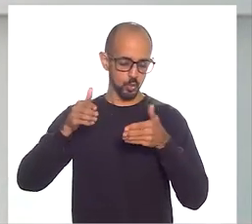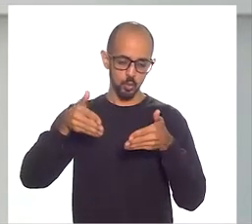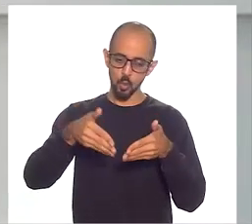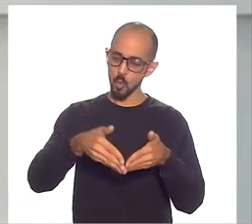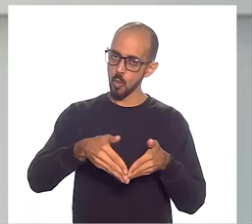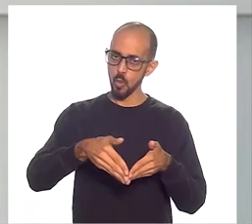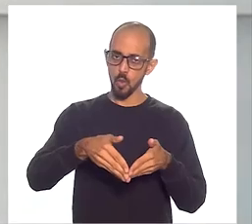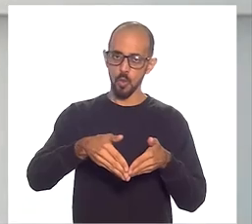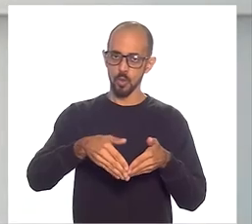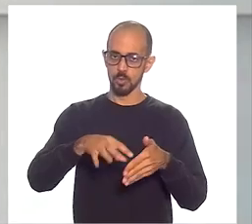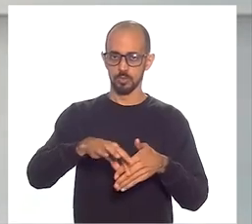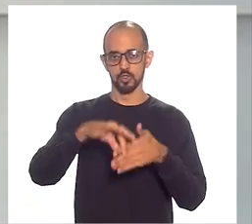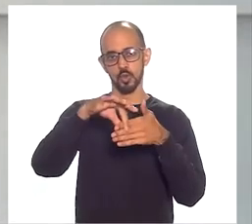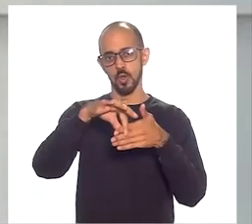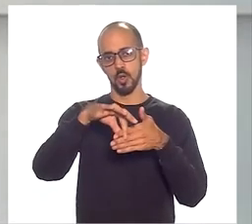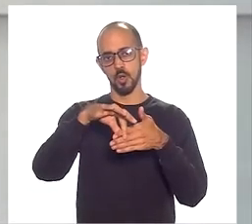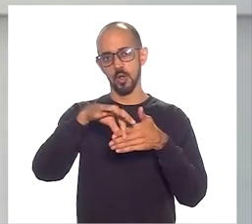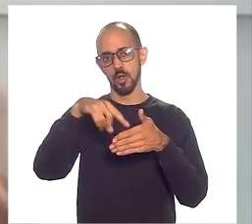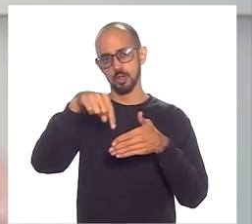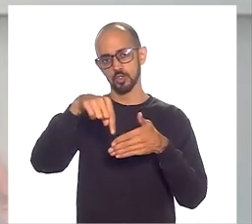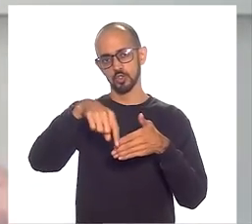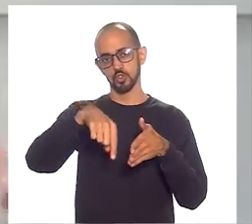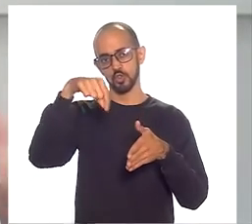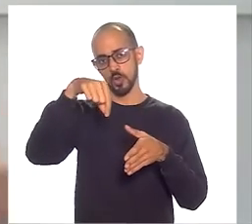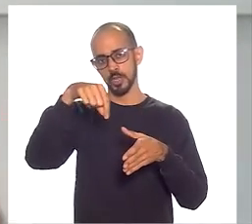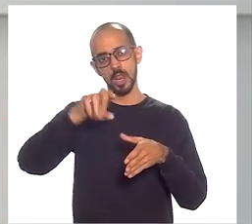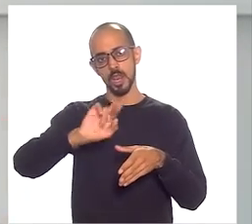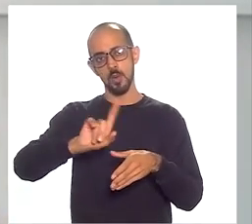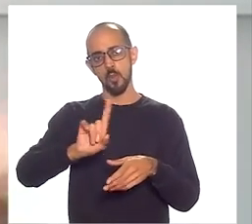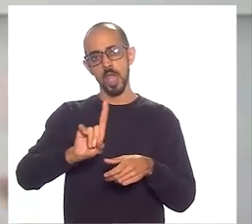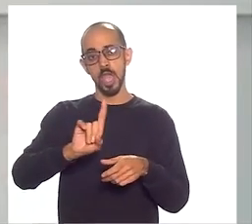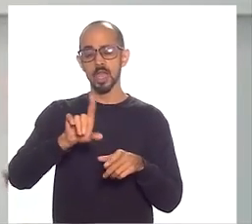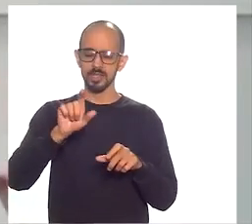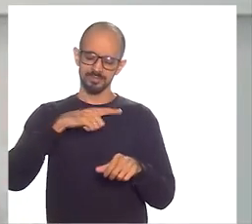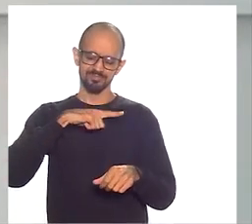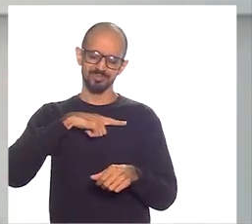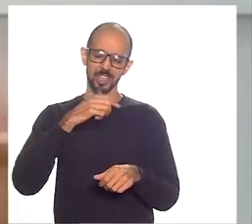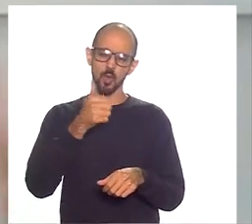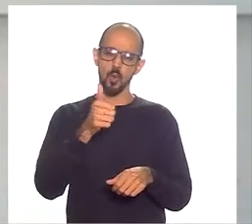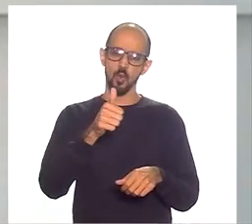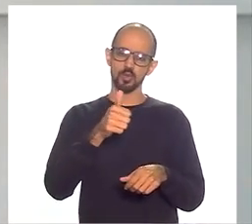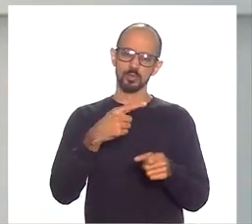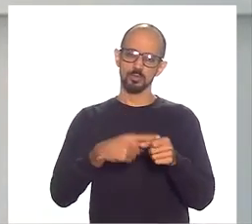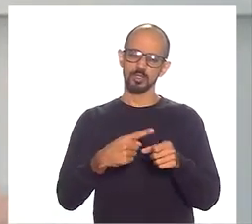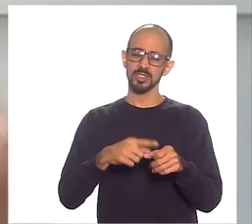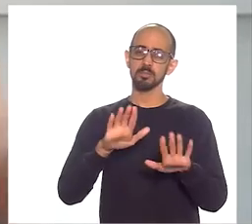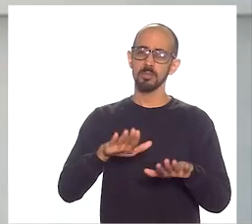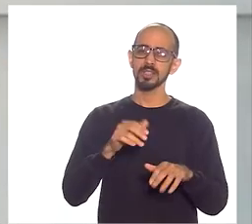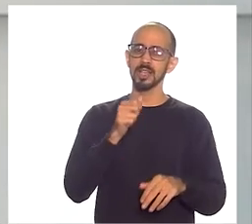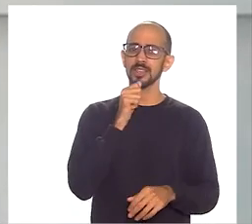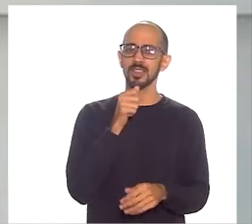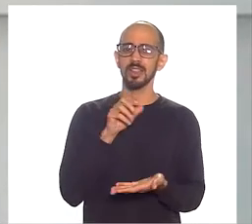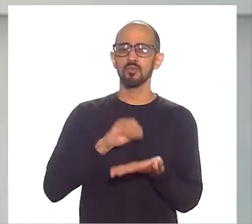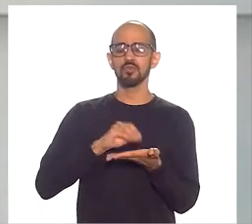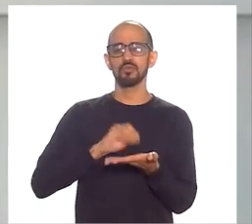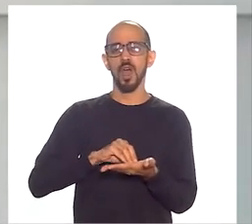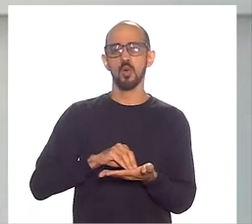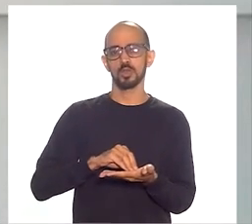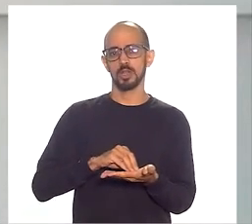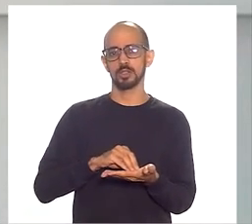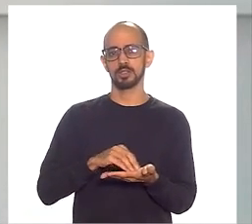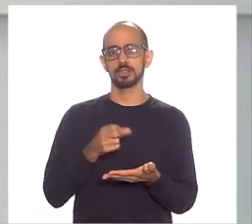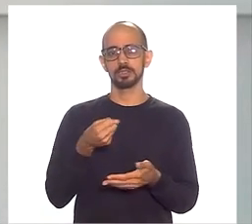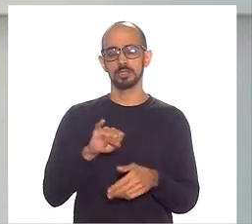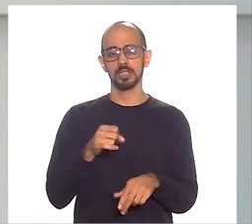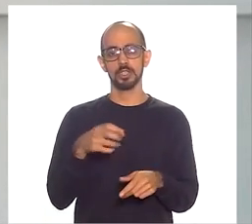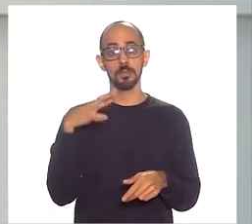não privilegia uma única área do Estado, muito pelo contrário. Ela está super diluída em 11 municípios, mas ainda também